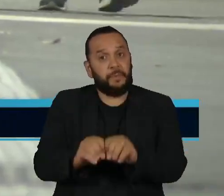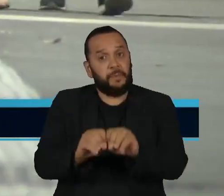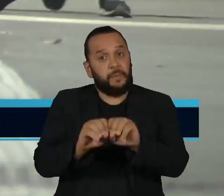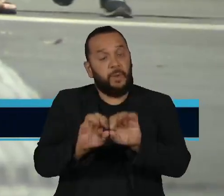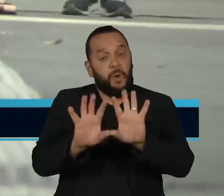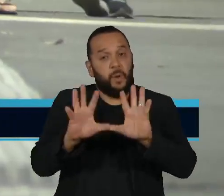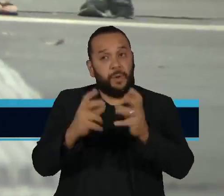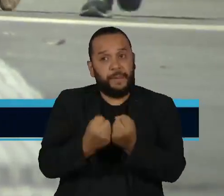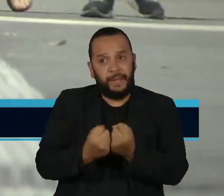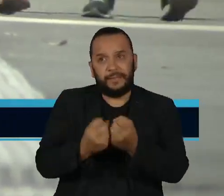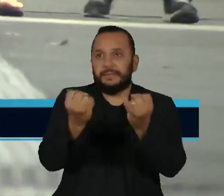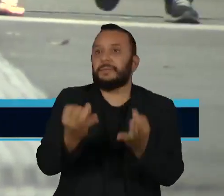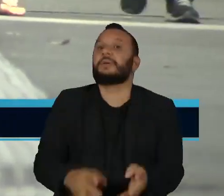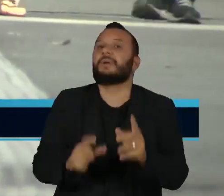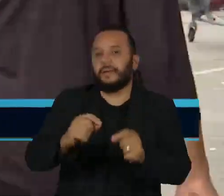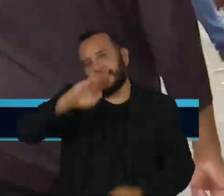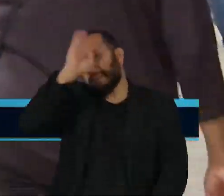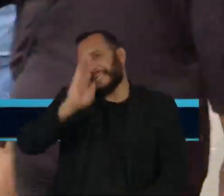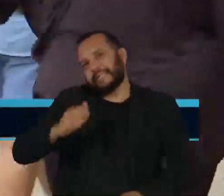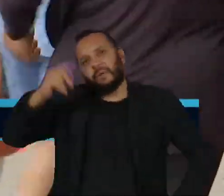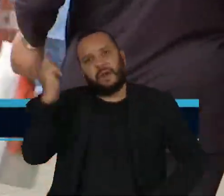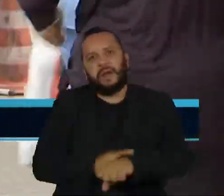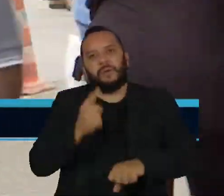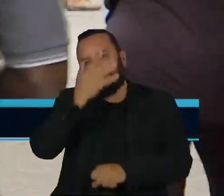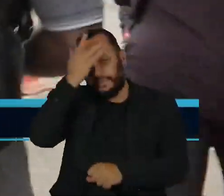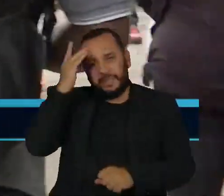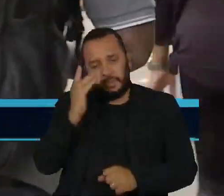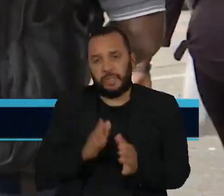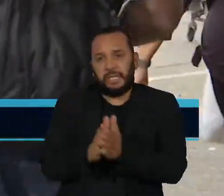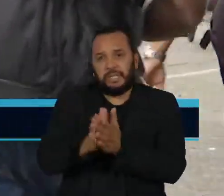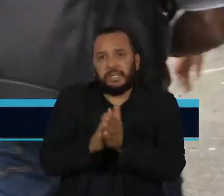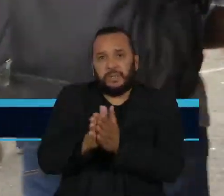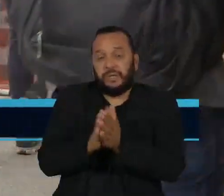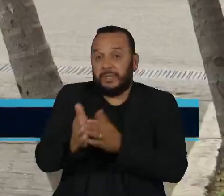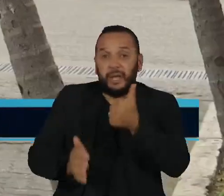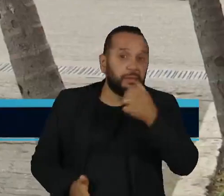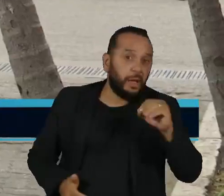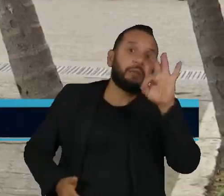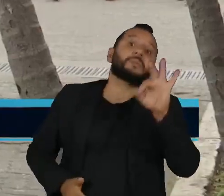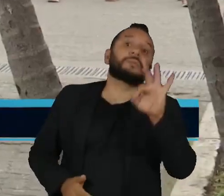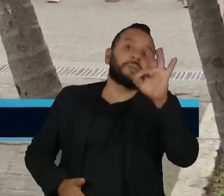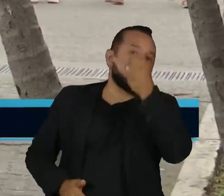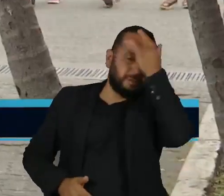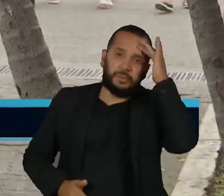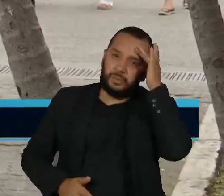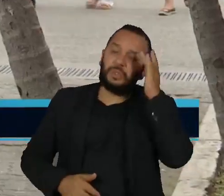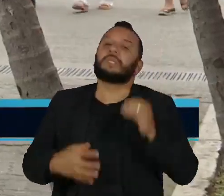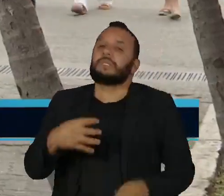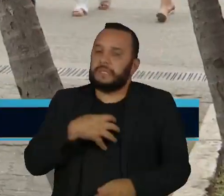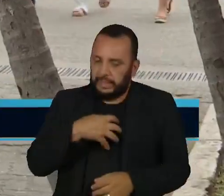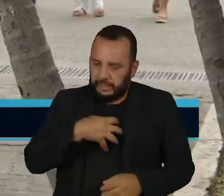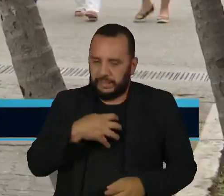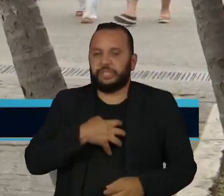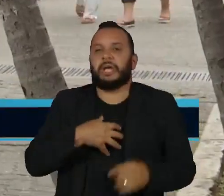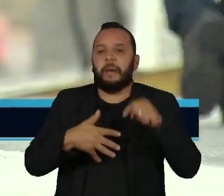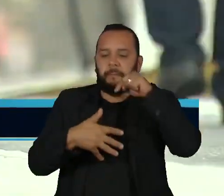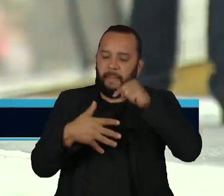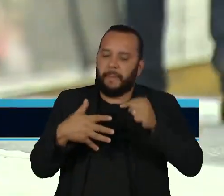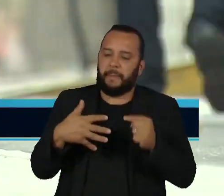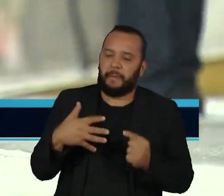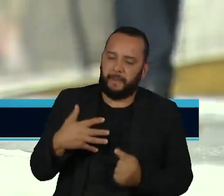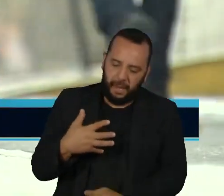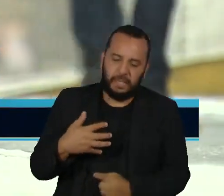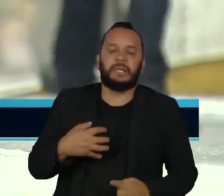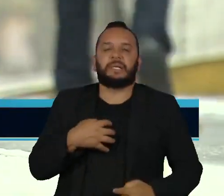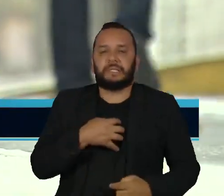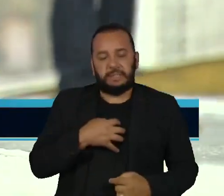maior número de pessoas ansiosas. Quase 10% dos brasileiros já sentiram sintomas dessa síndrome. Nós estamos à